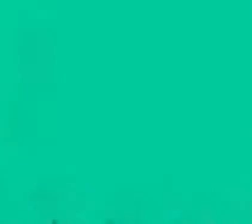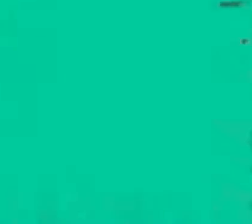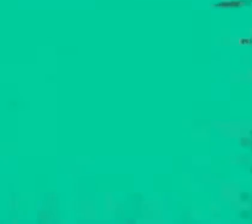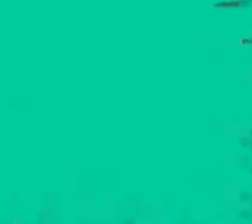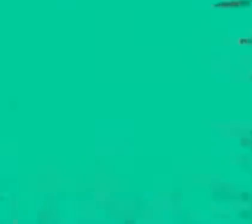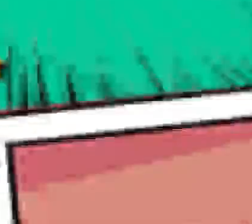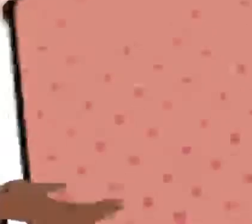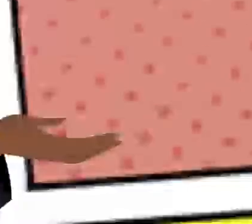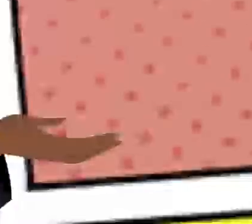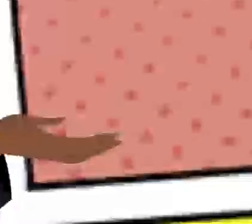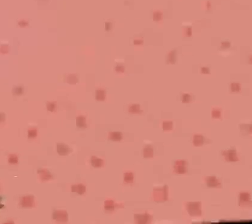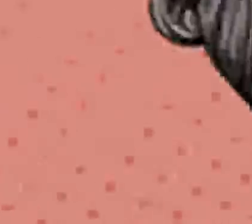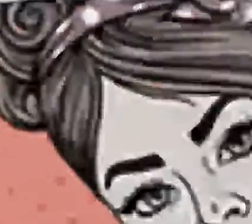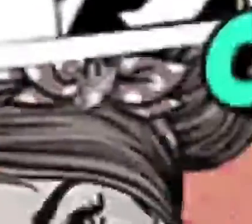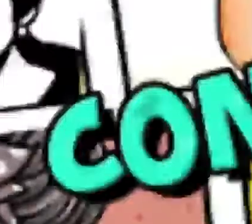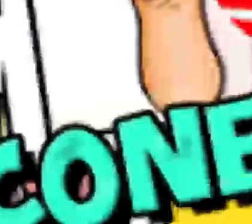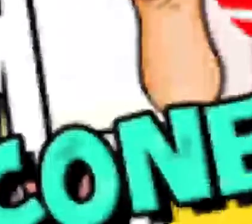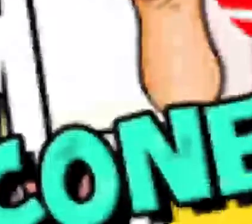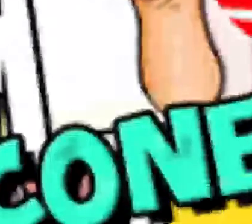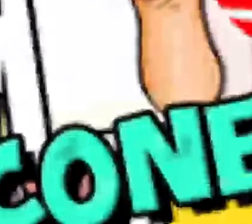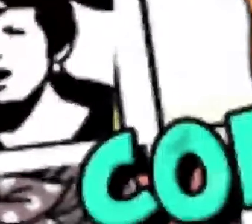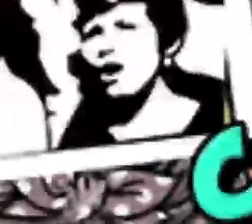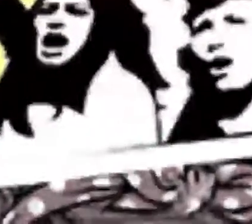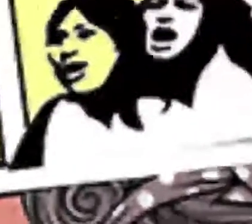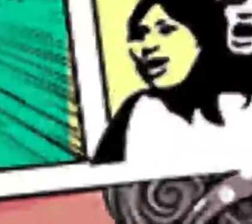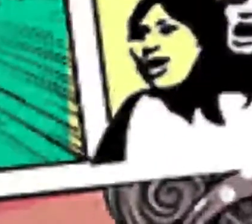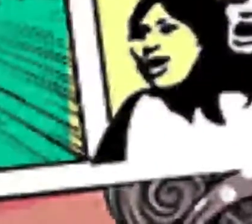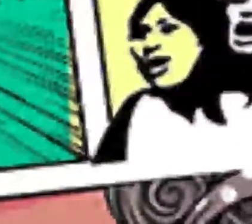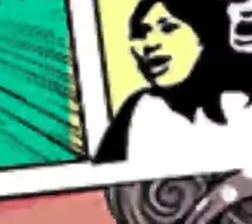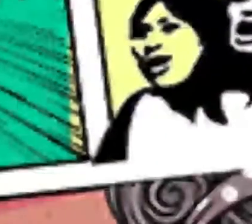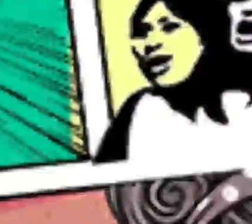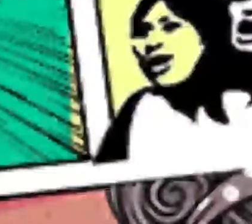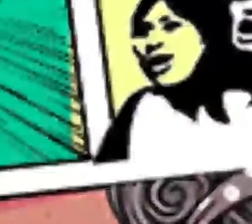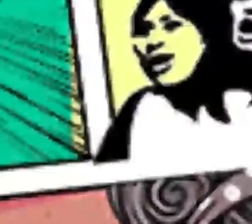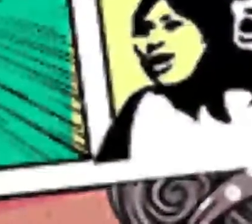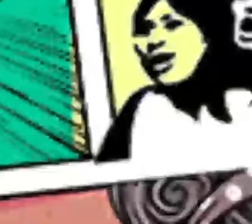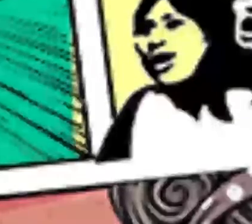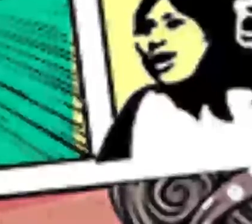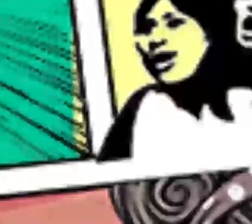estamos sós. Podemos ser o que quiser. Toda mulher,